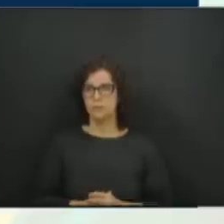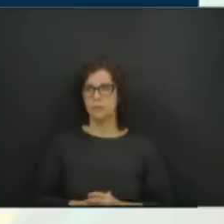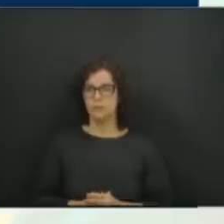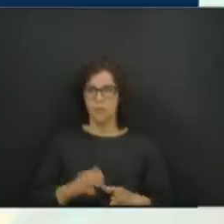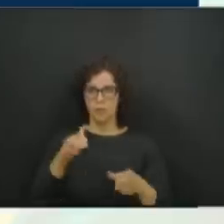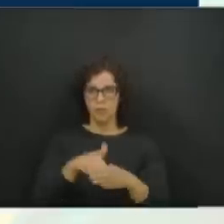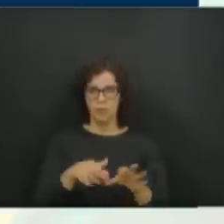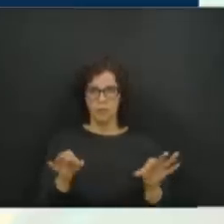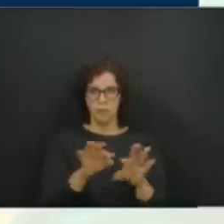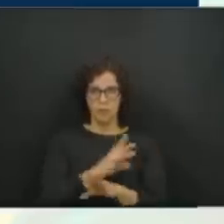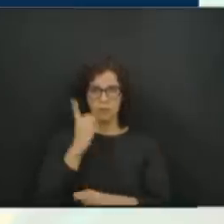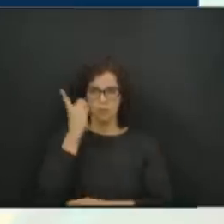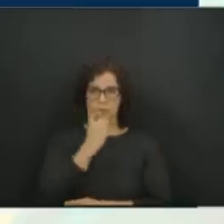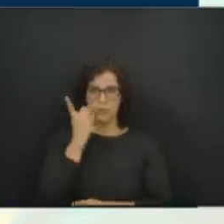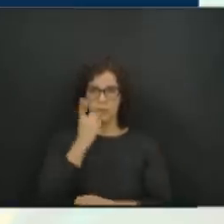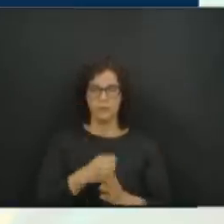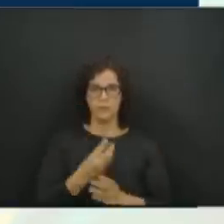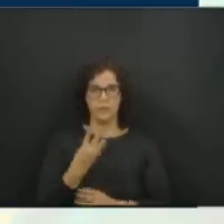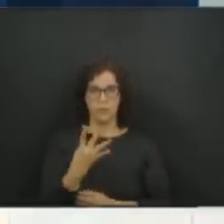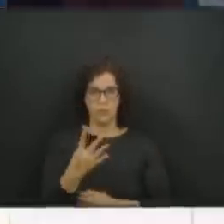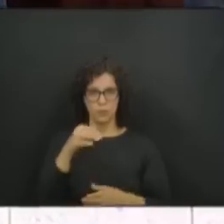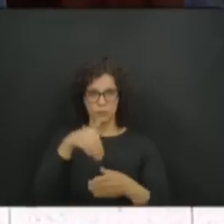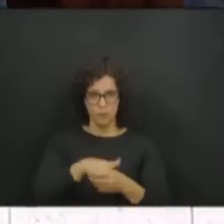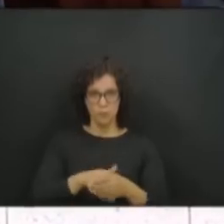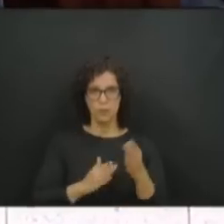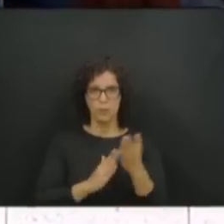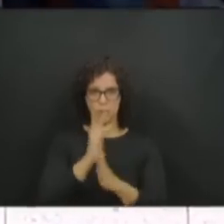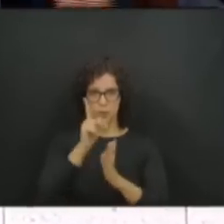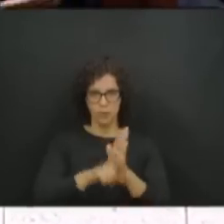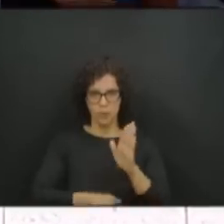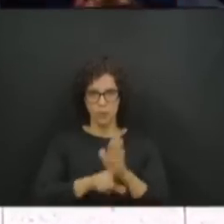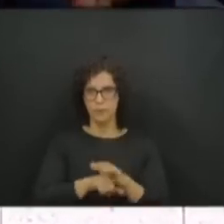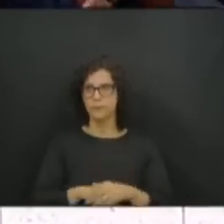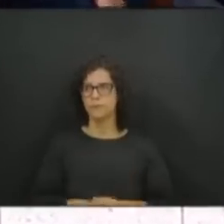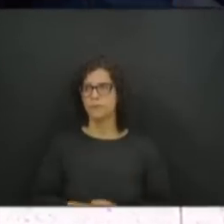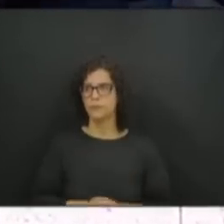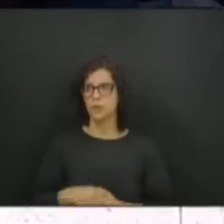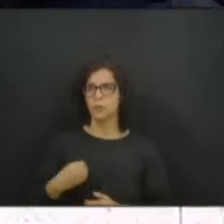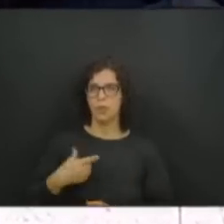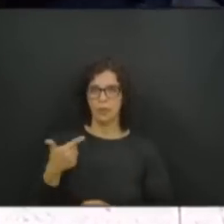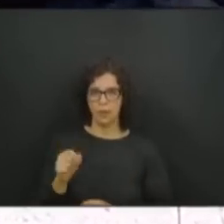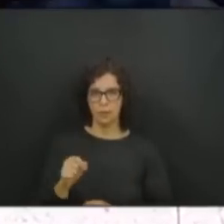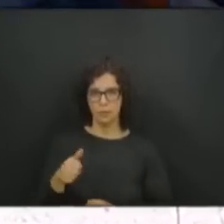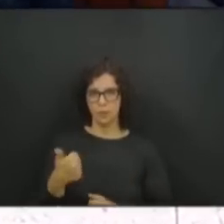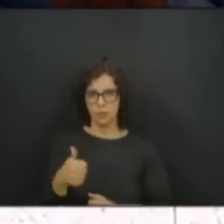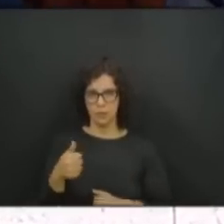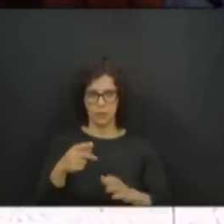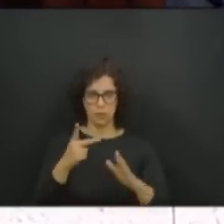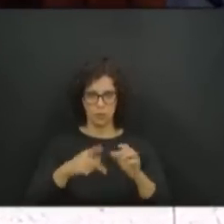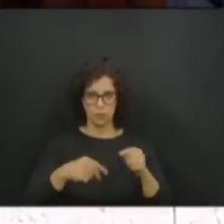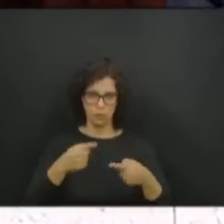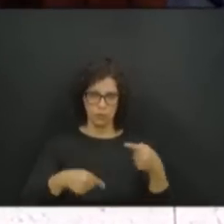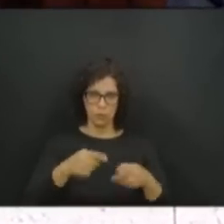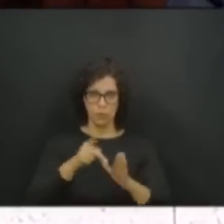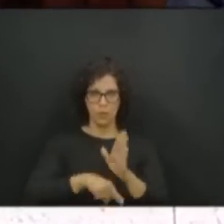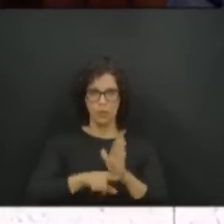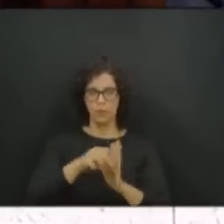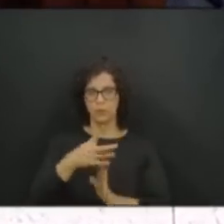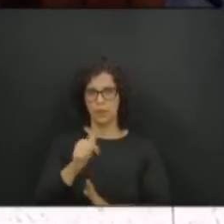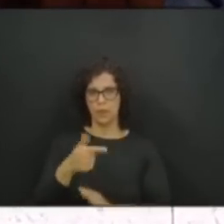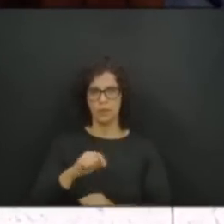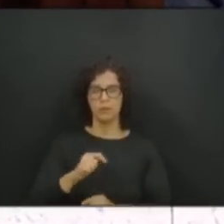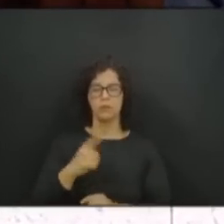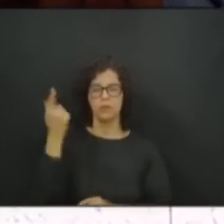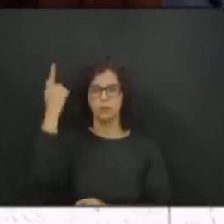votação encerrados os deputados 34 votos está aprovados projetos e tem Nordeste primeira discussão projeto de lei 410 de